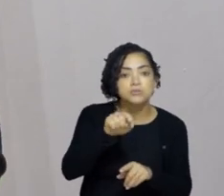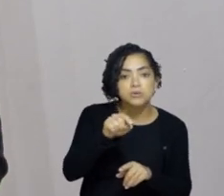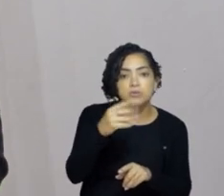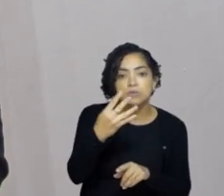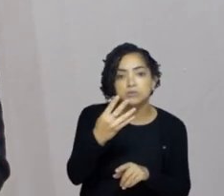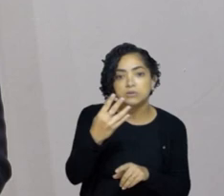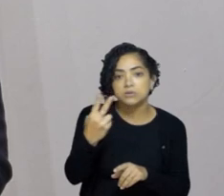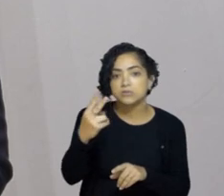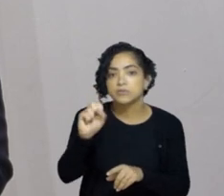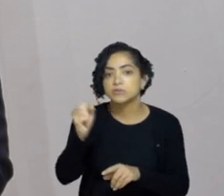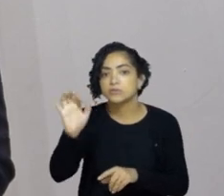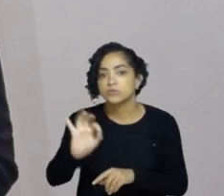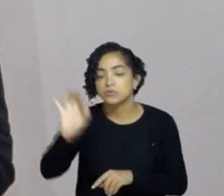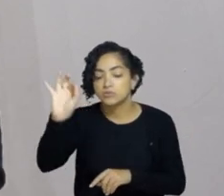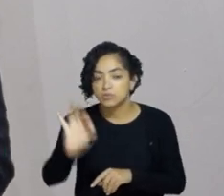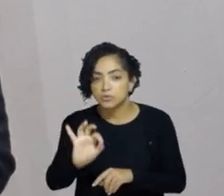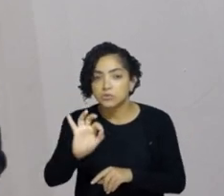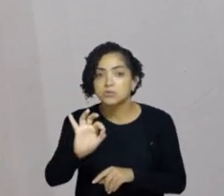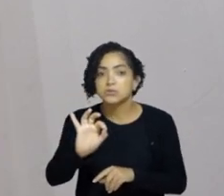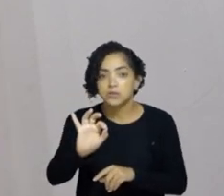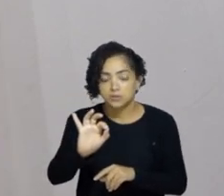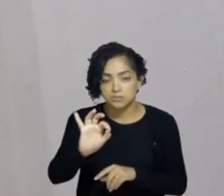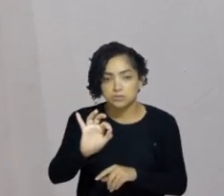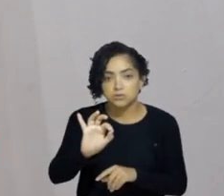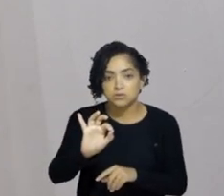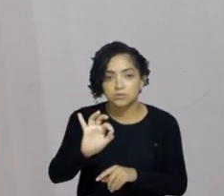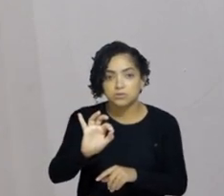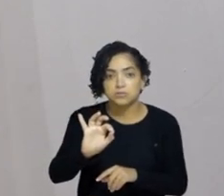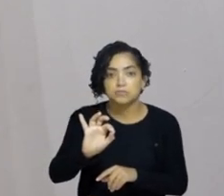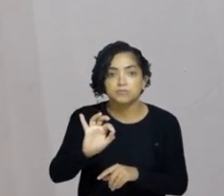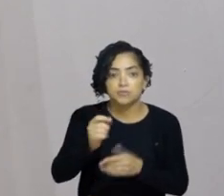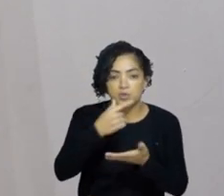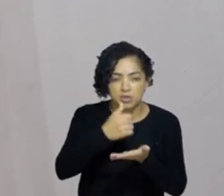2.428% de aumento de apreensão de êxtase,